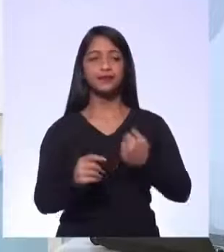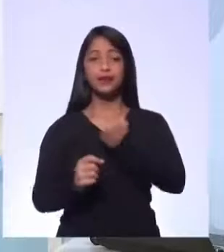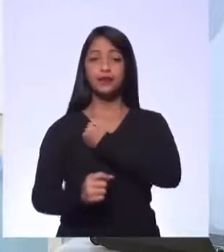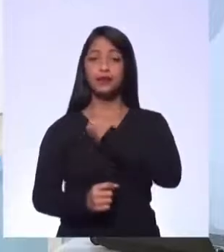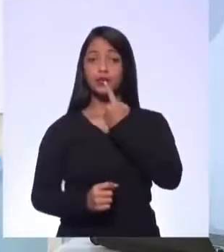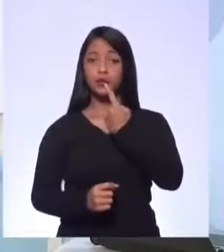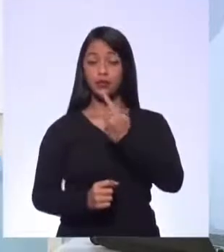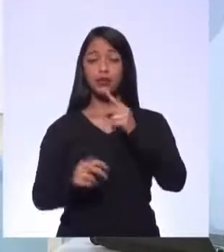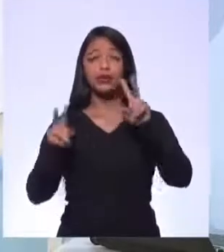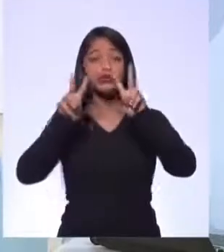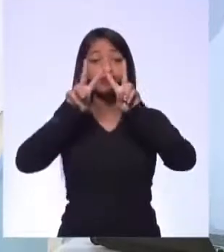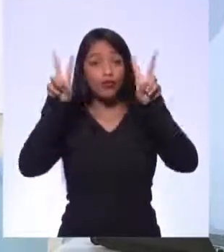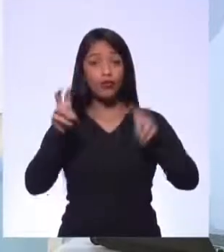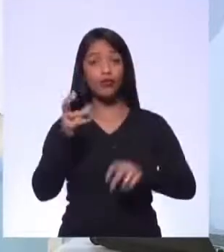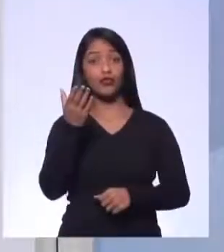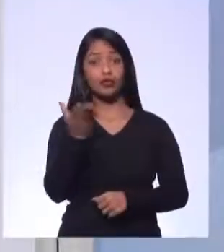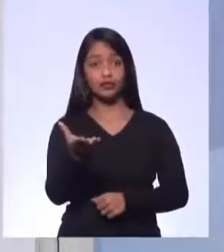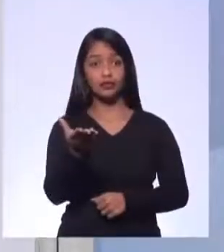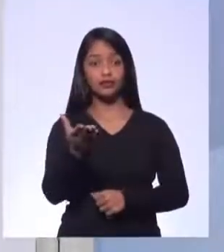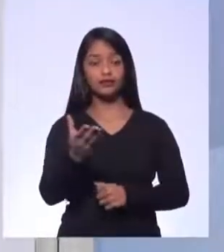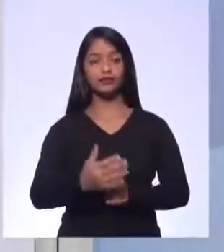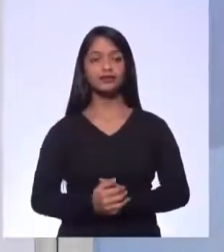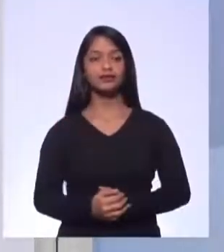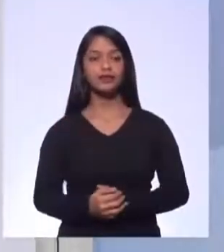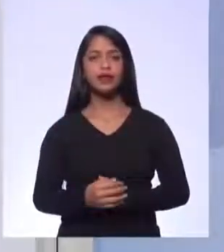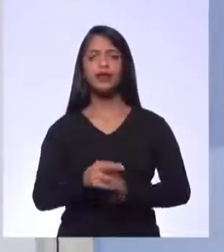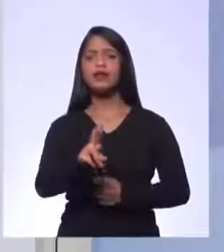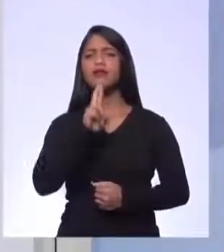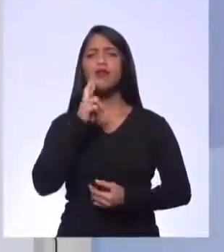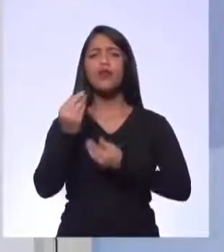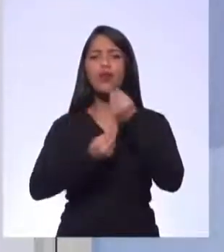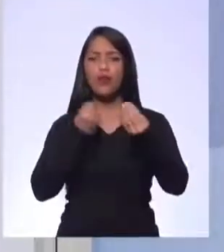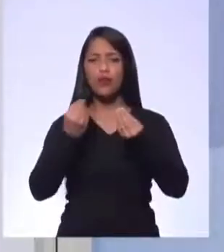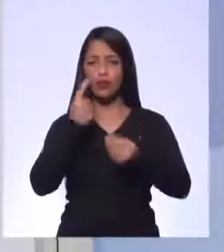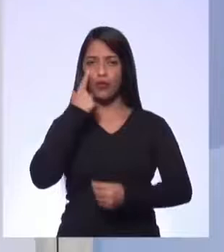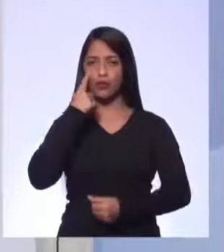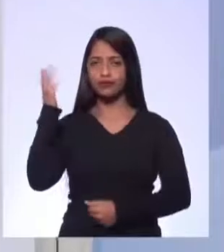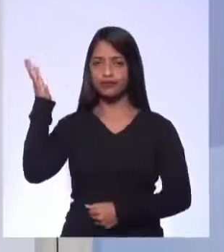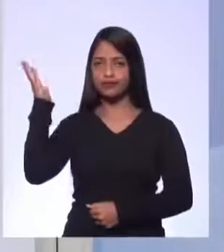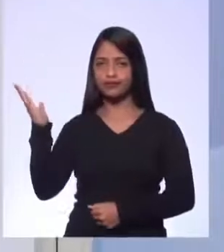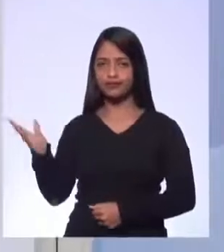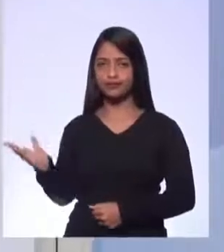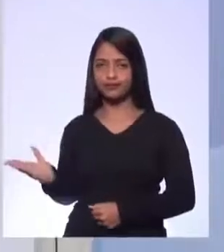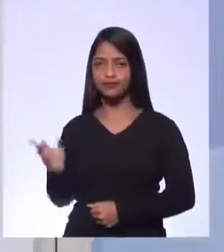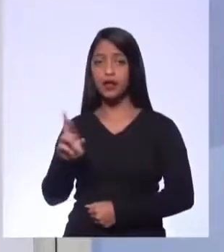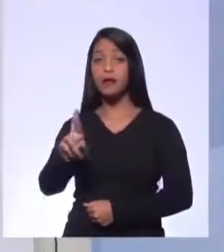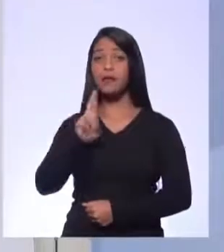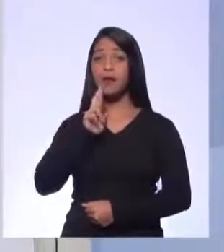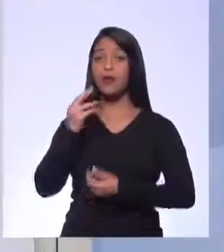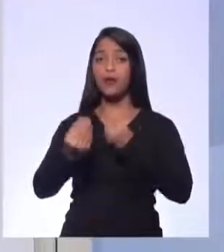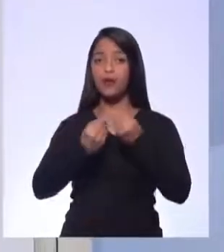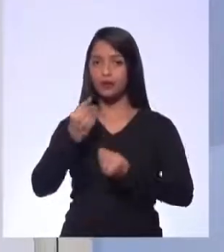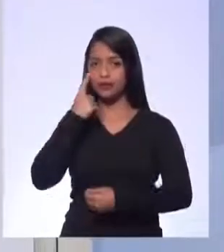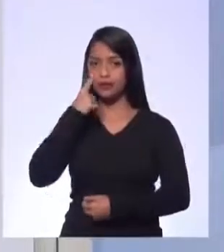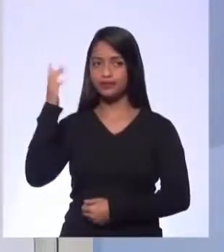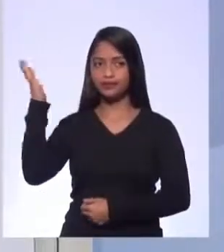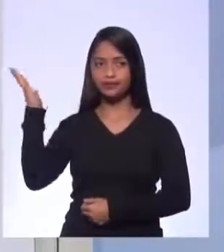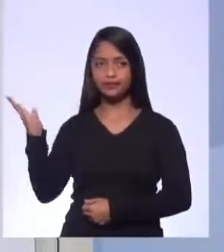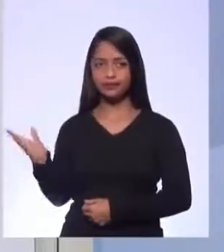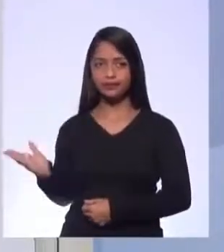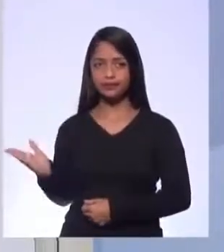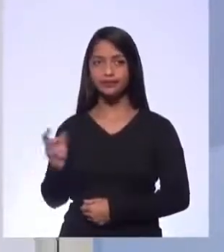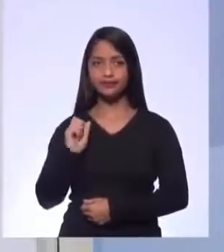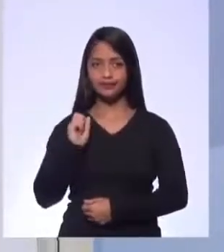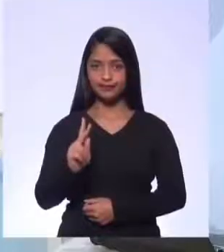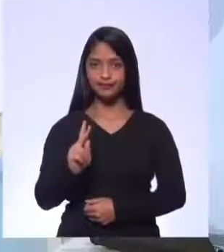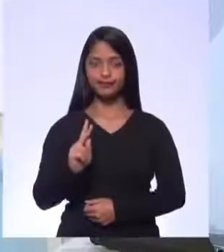I can, você pode responder. A 2, no, I can't, não, eu não posso, e assim por diante,